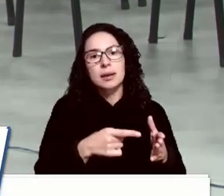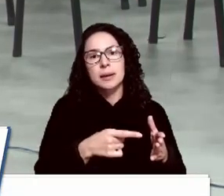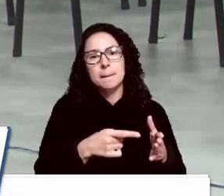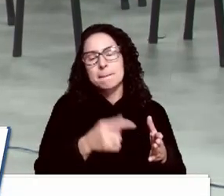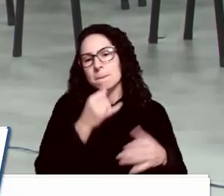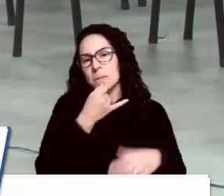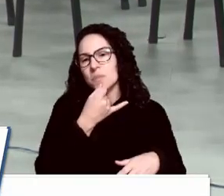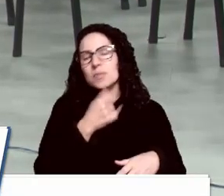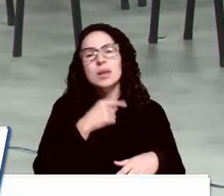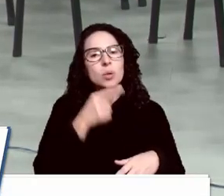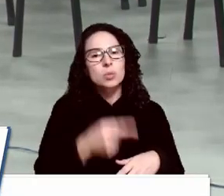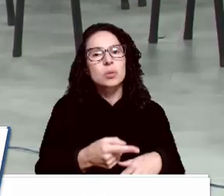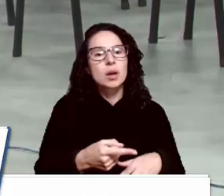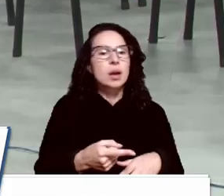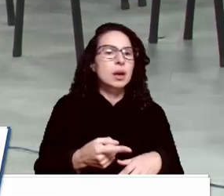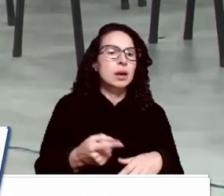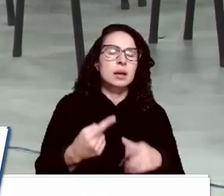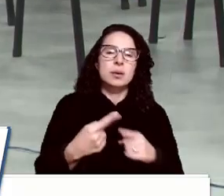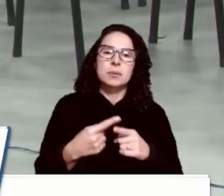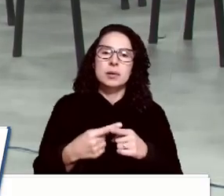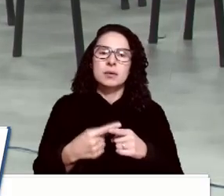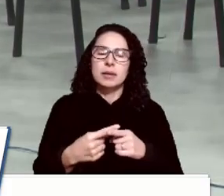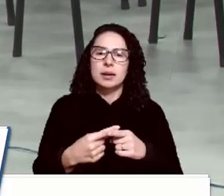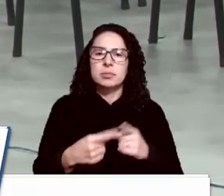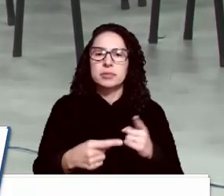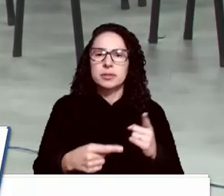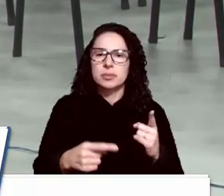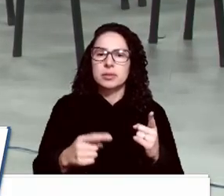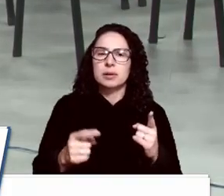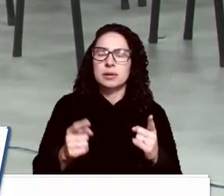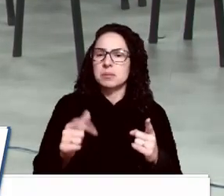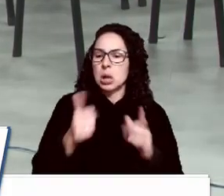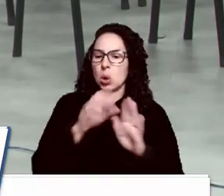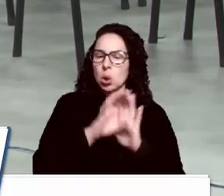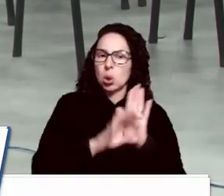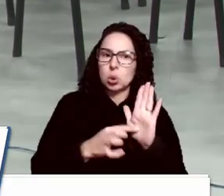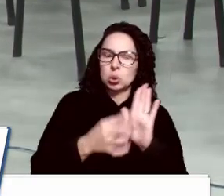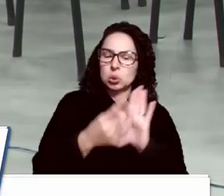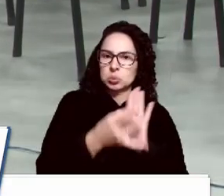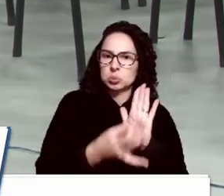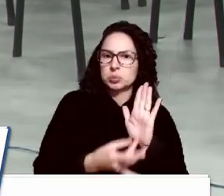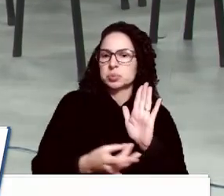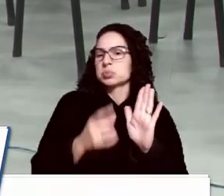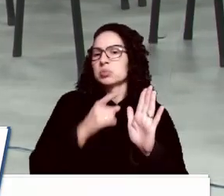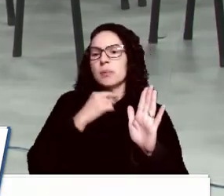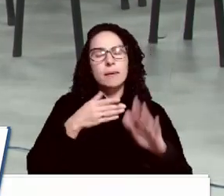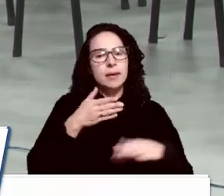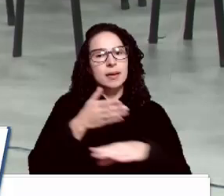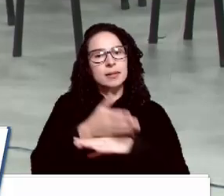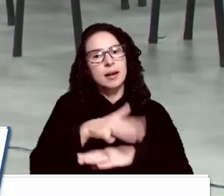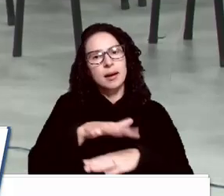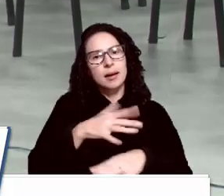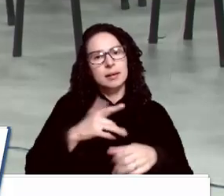não conseguem, por melhor que seja o seu currículo, eles não conseguem entrar na saúde Franca.